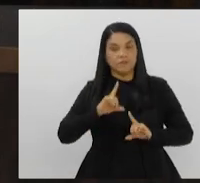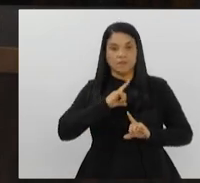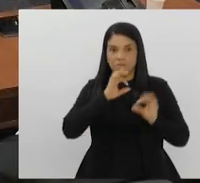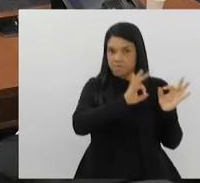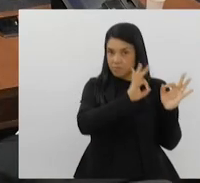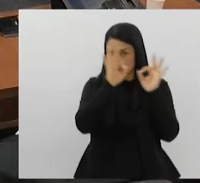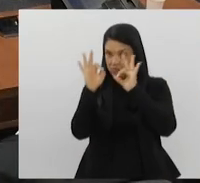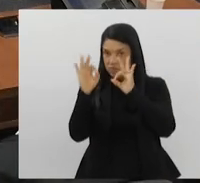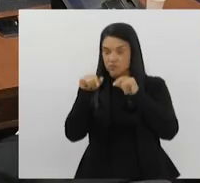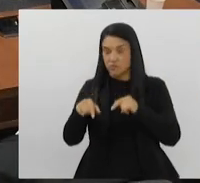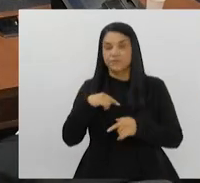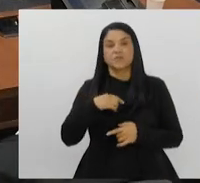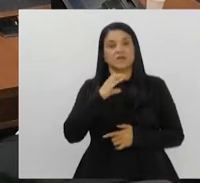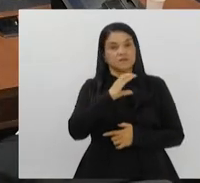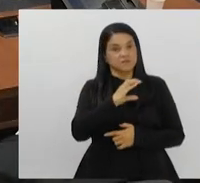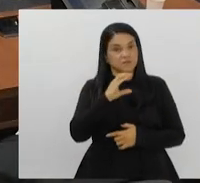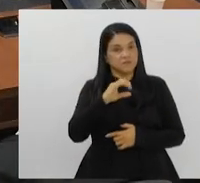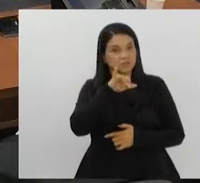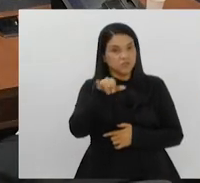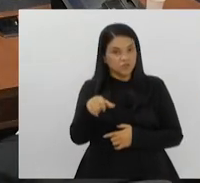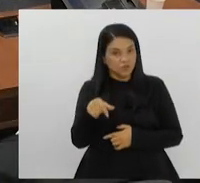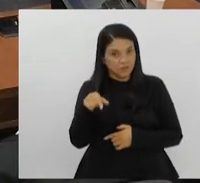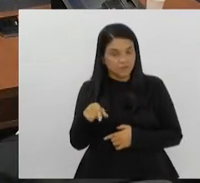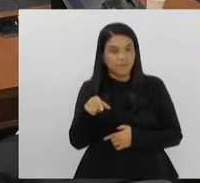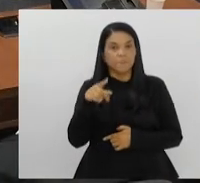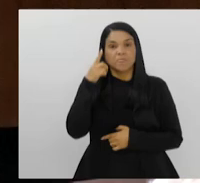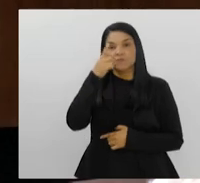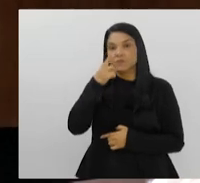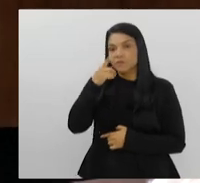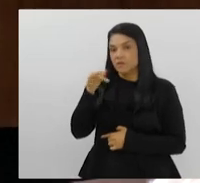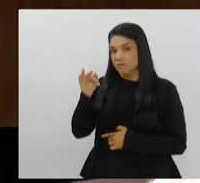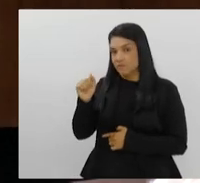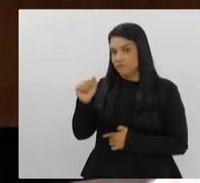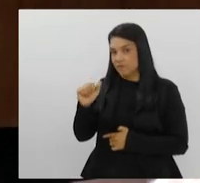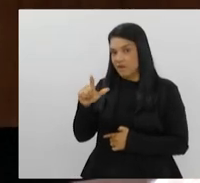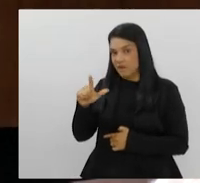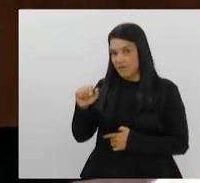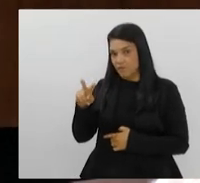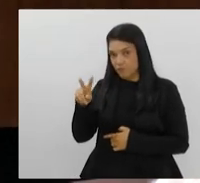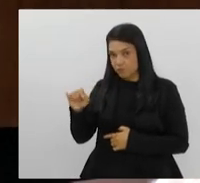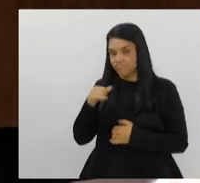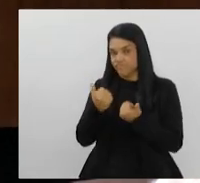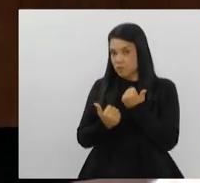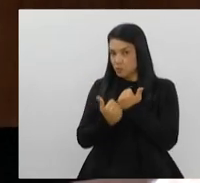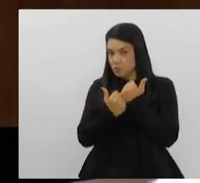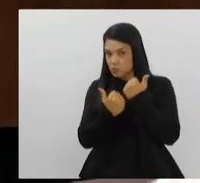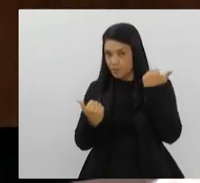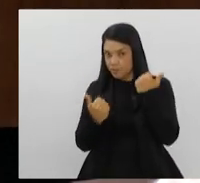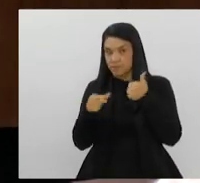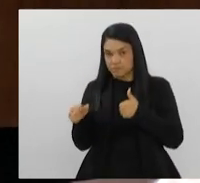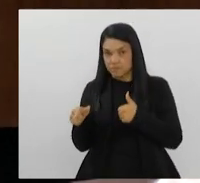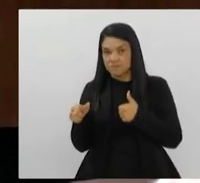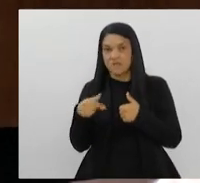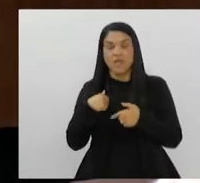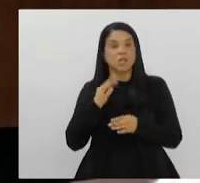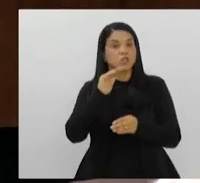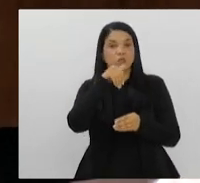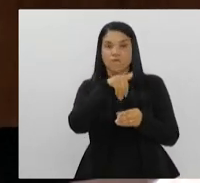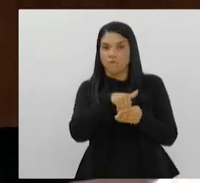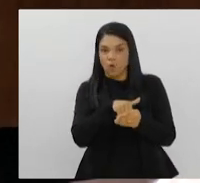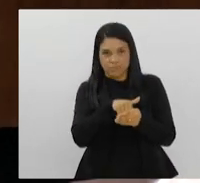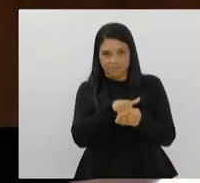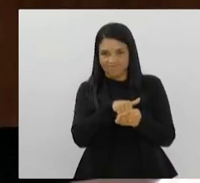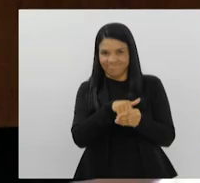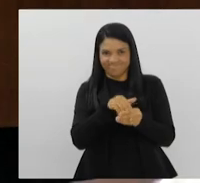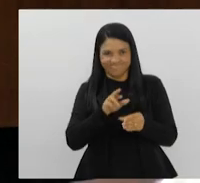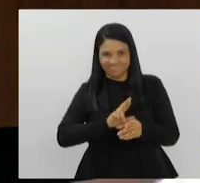presidente. Na CCJ, apesar do deputado Flávio Serafini ser um suplente, portanto, ele não vota, a não